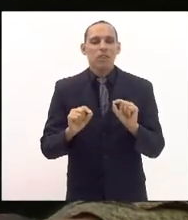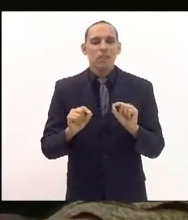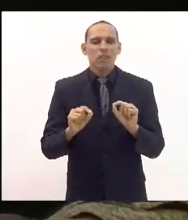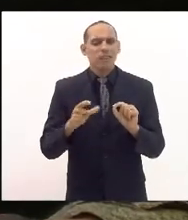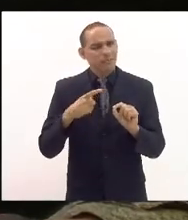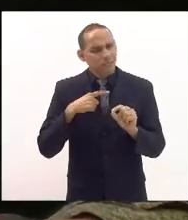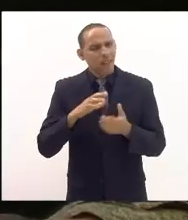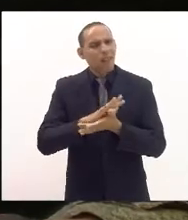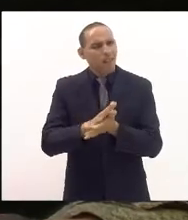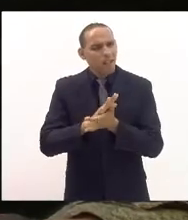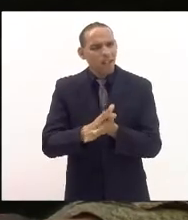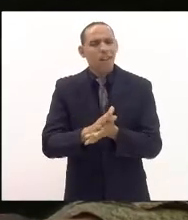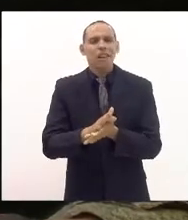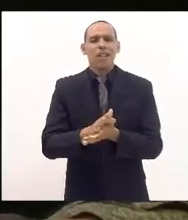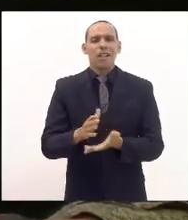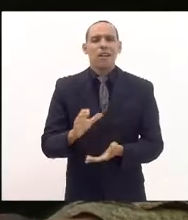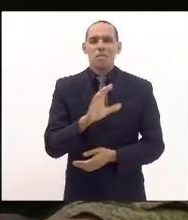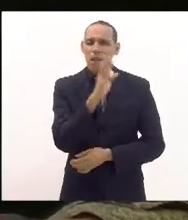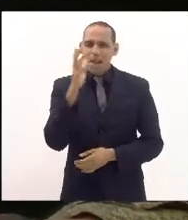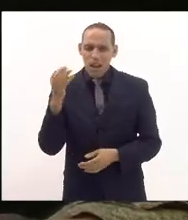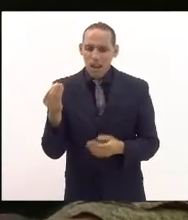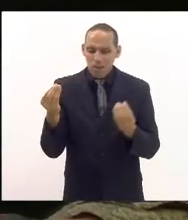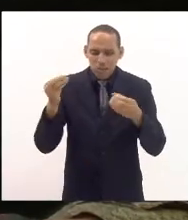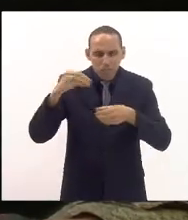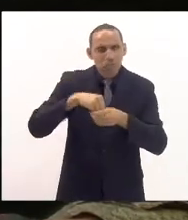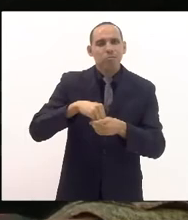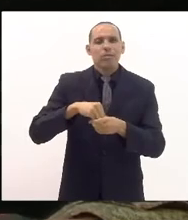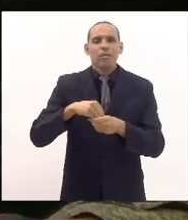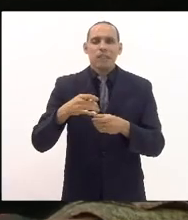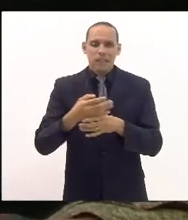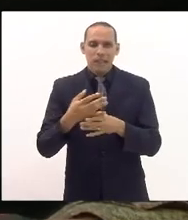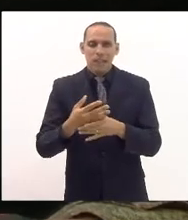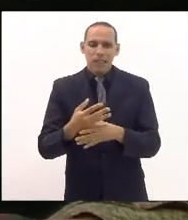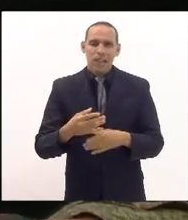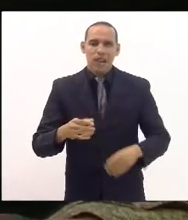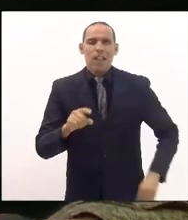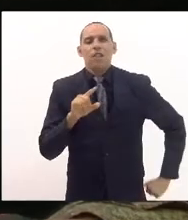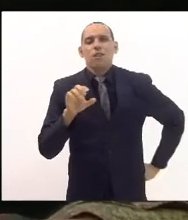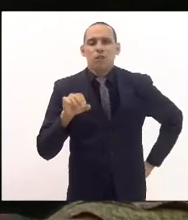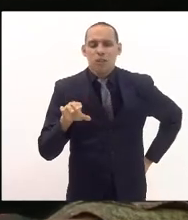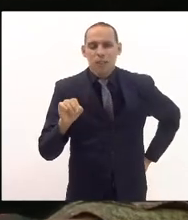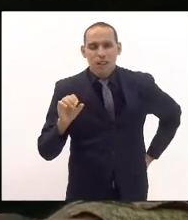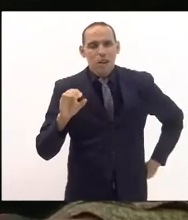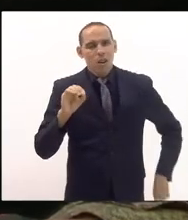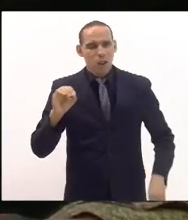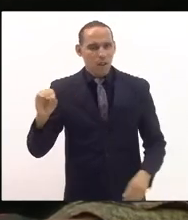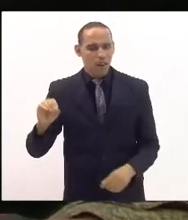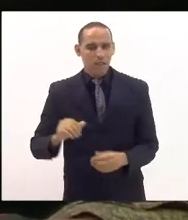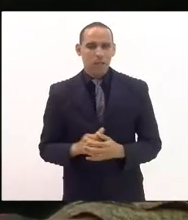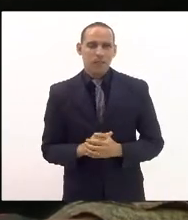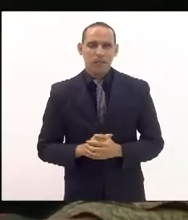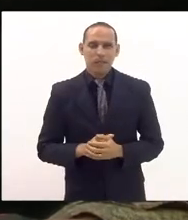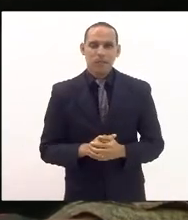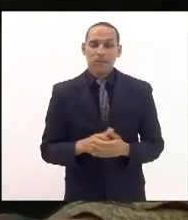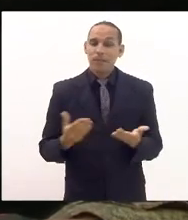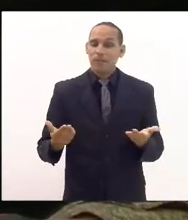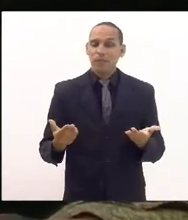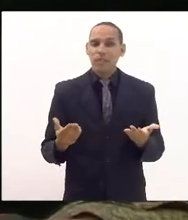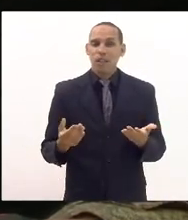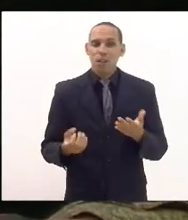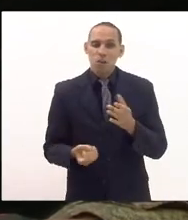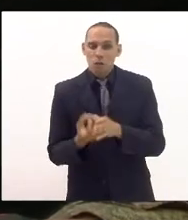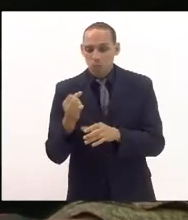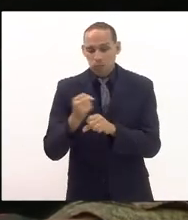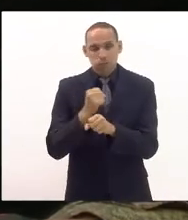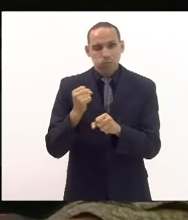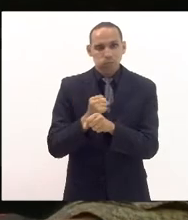de racismo ambiental colocado na nossa cidade ali na zona oeste então a construção de uma